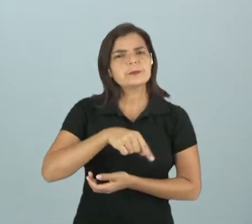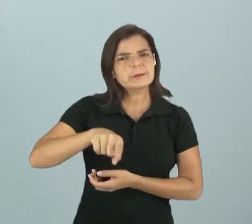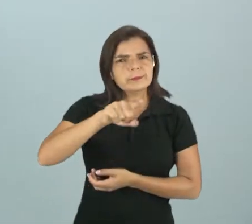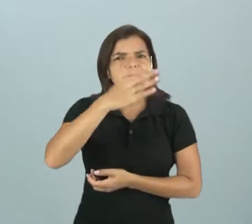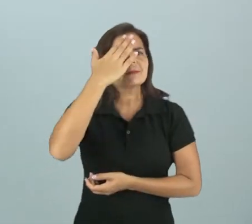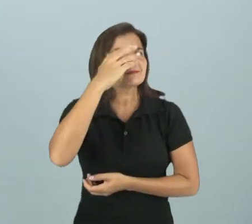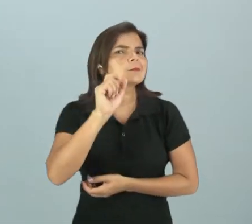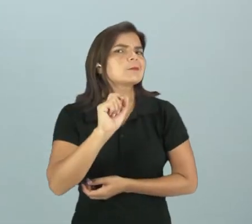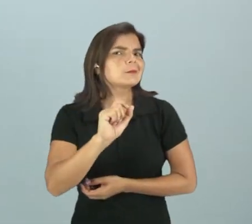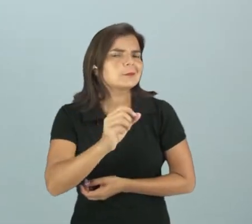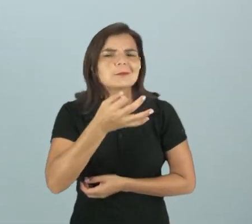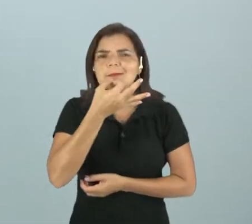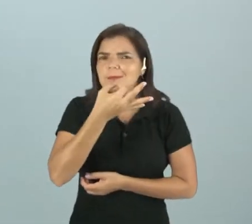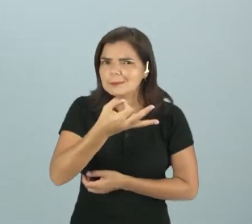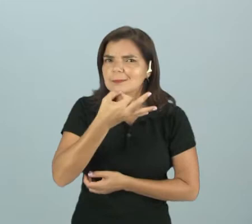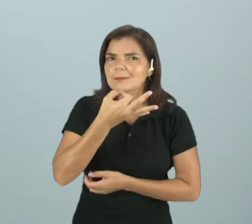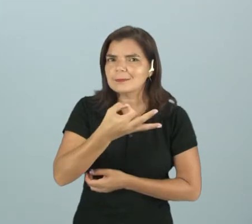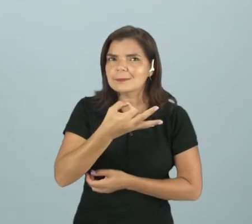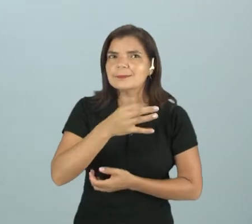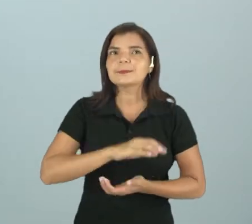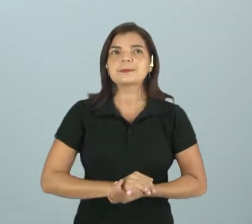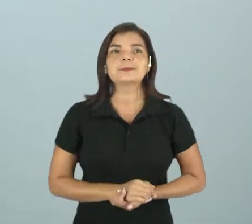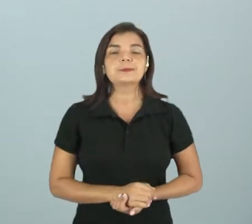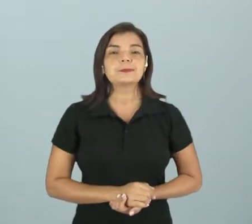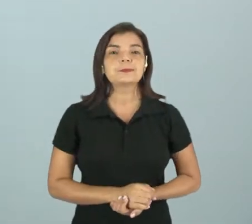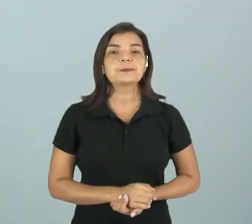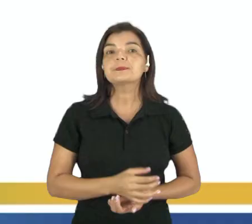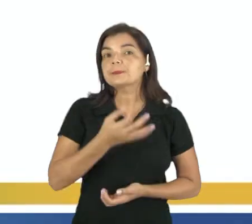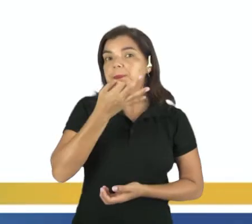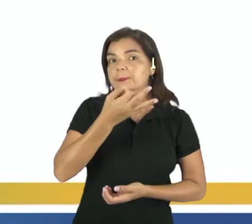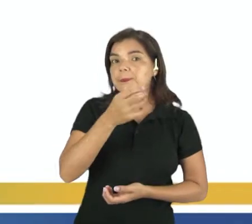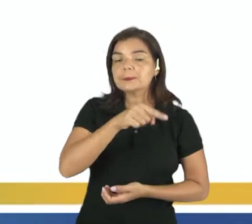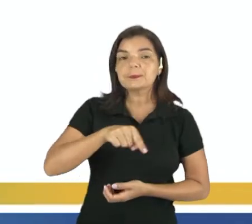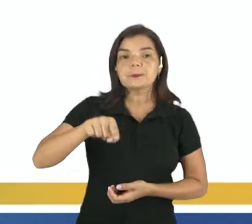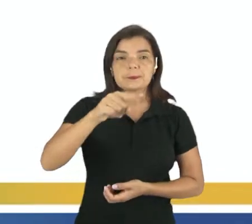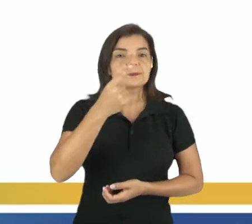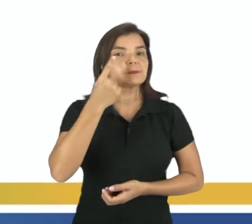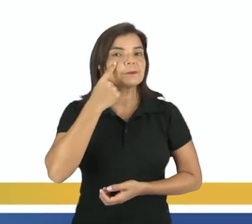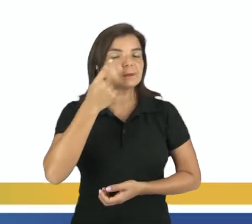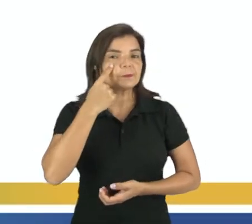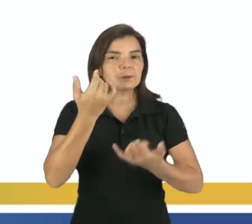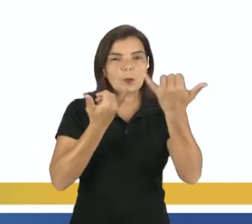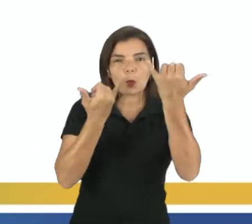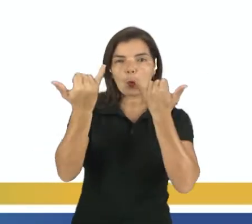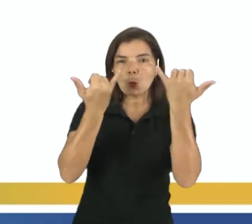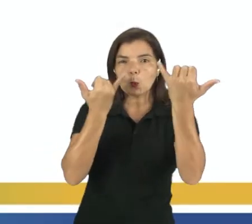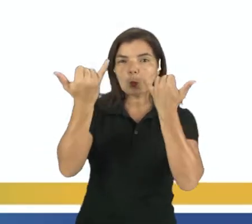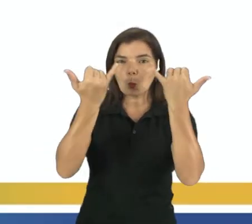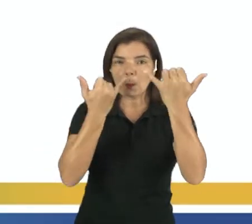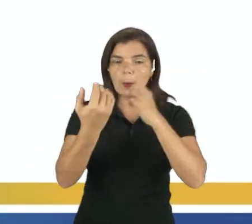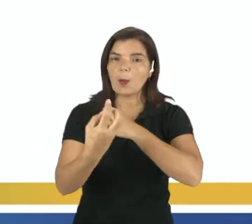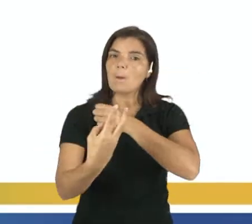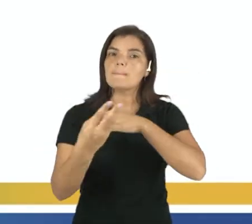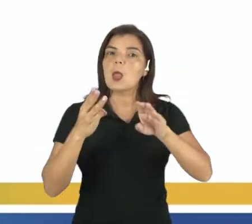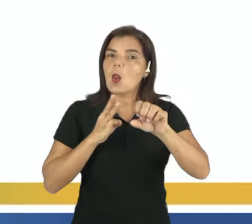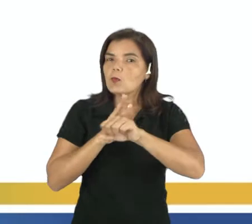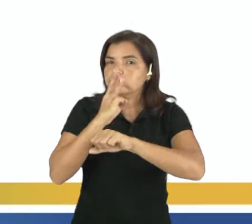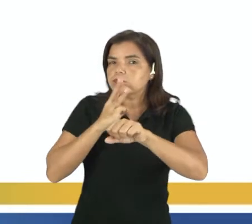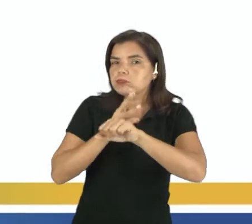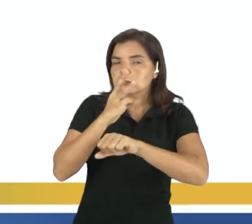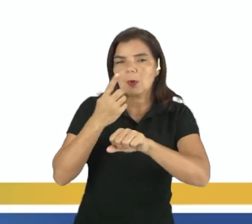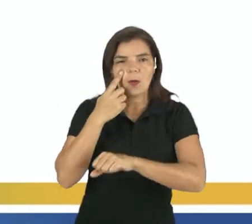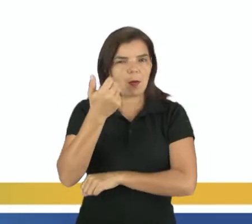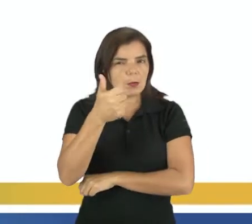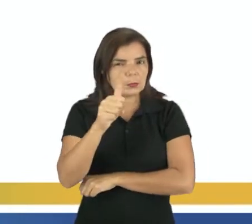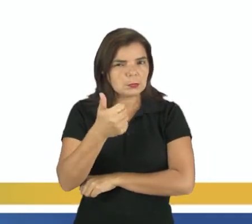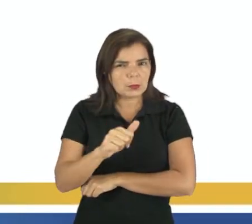você sabe o que é um ponto de vista? Olha só, quando você recebe uma informação por WhatsApp, costuma avaliar